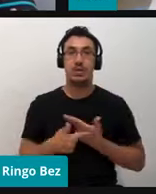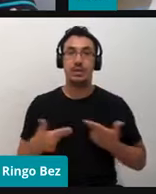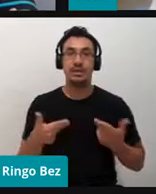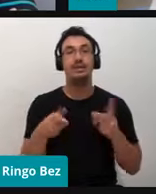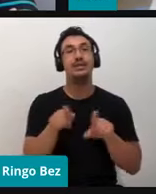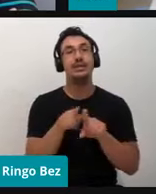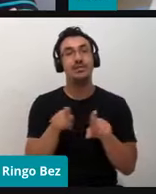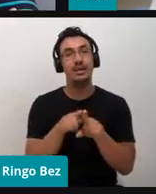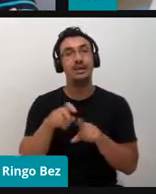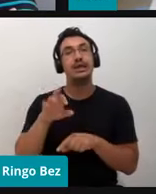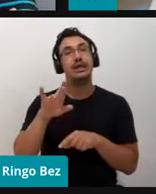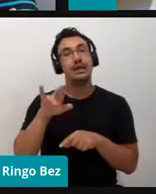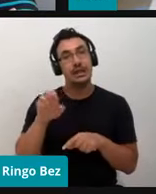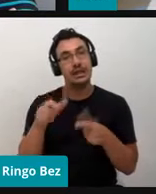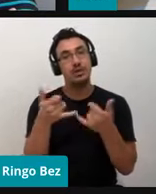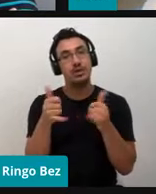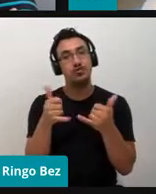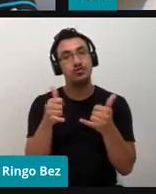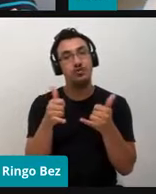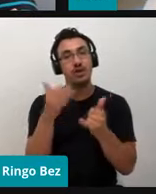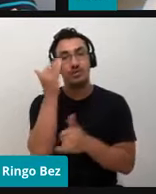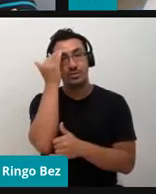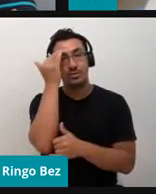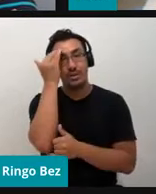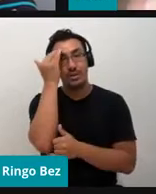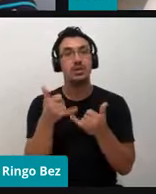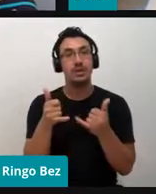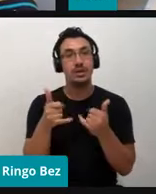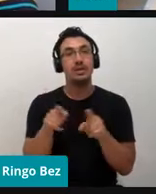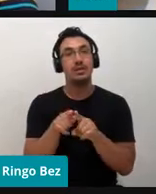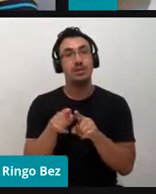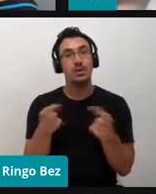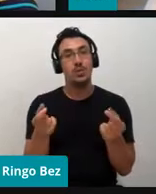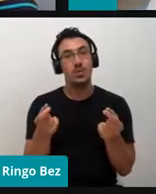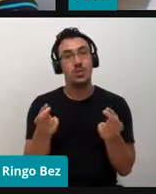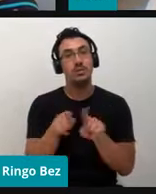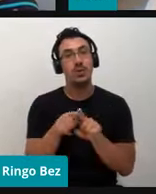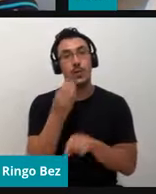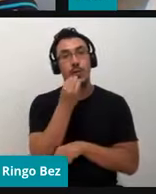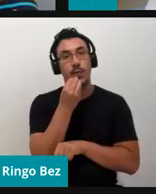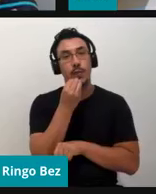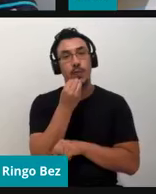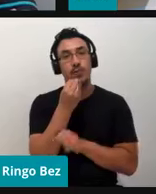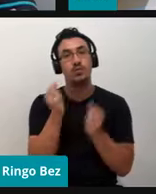crise energética e a crise econômica, claro, né,